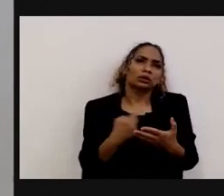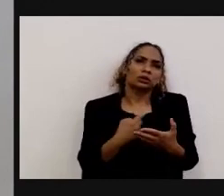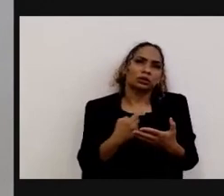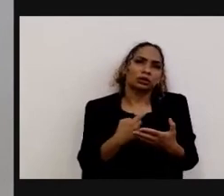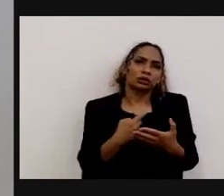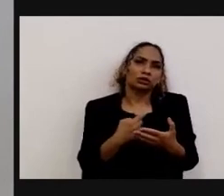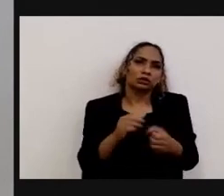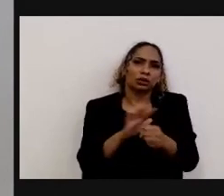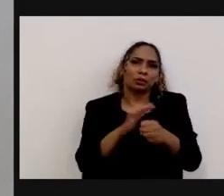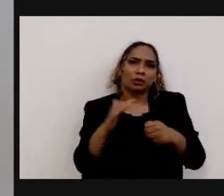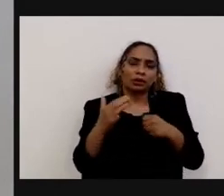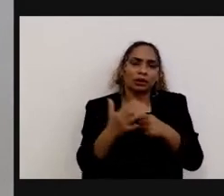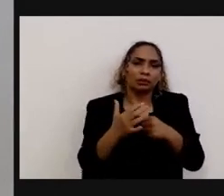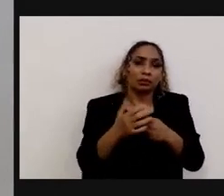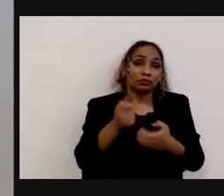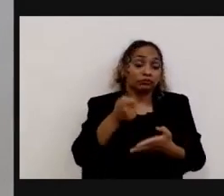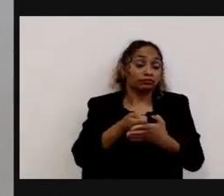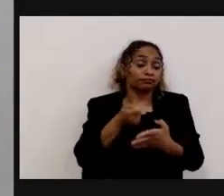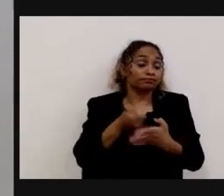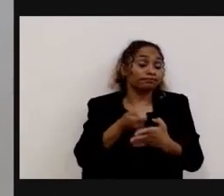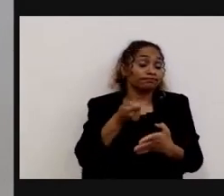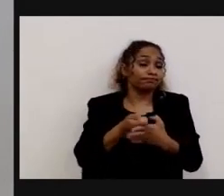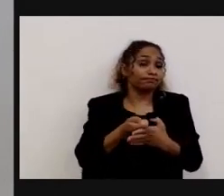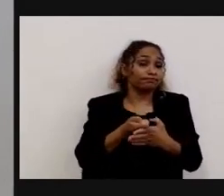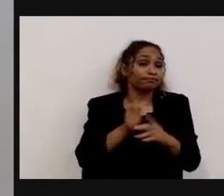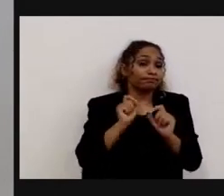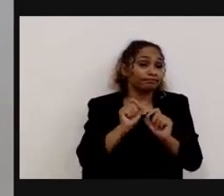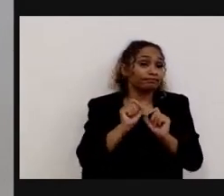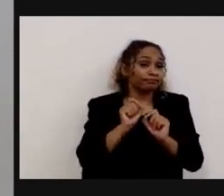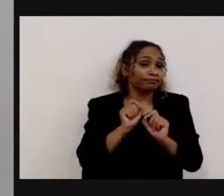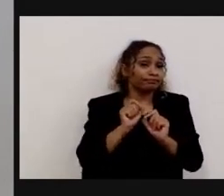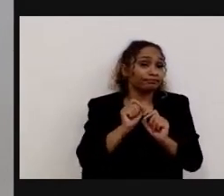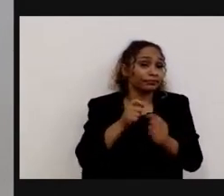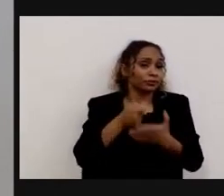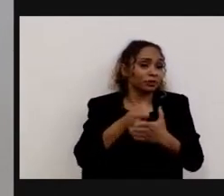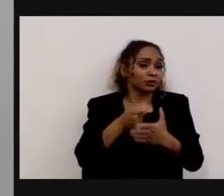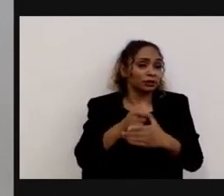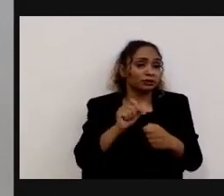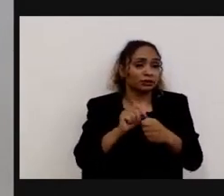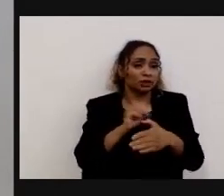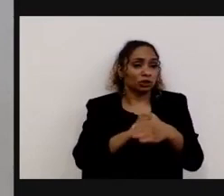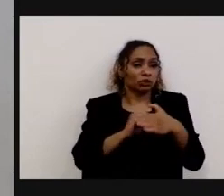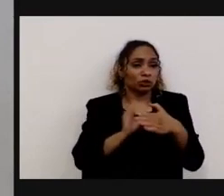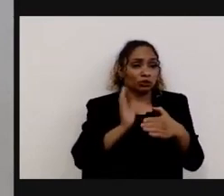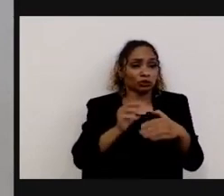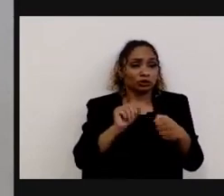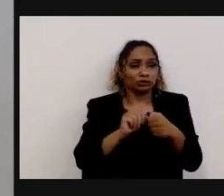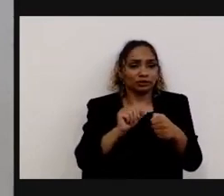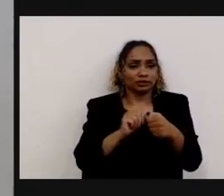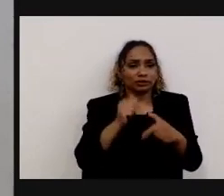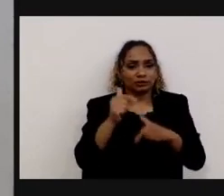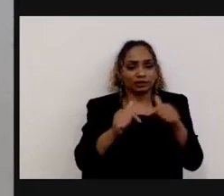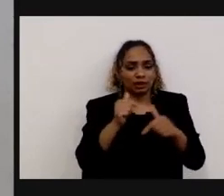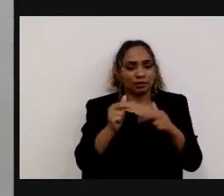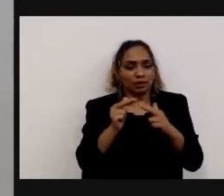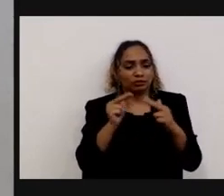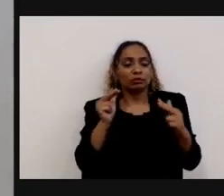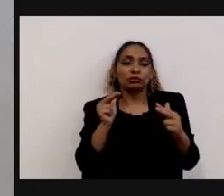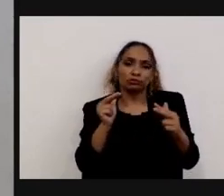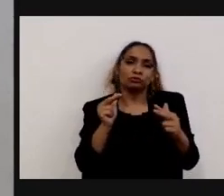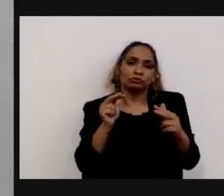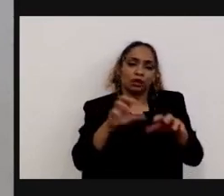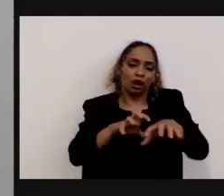pandemia fomos obrigados a fazer o que alguns órgãos e setores organizações já faziam não trabalho remoto